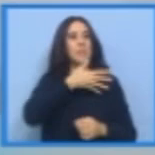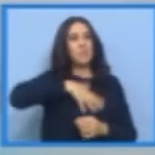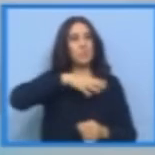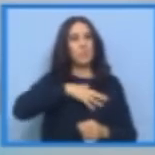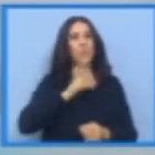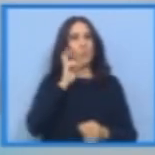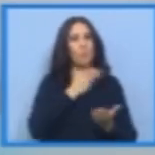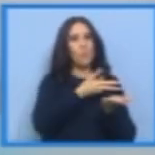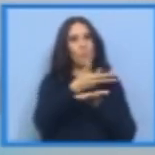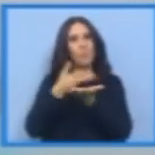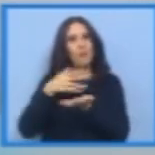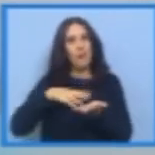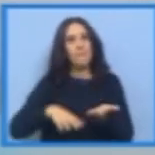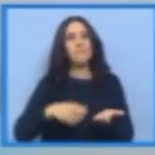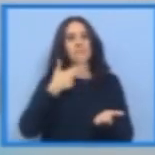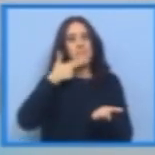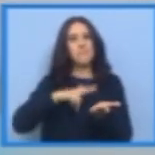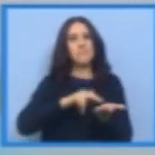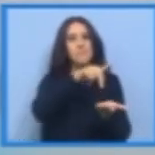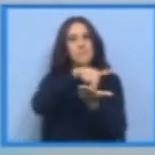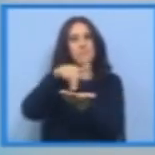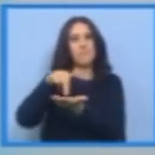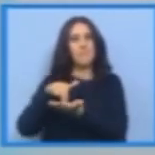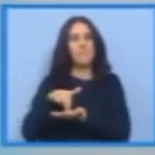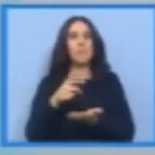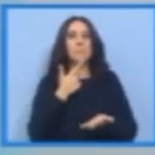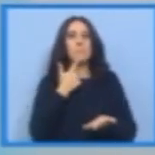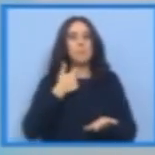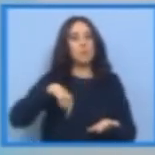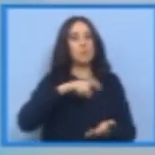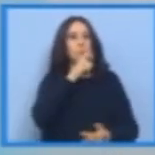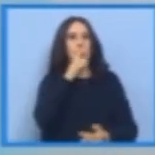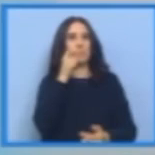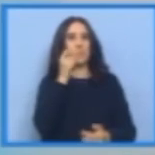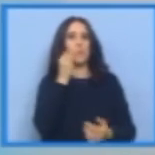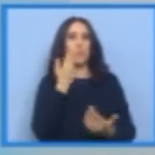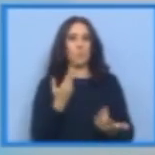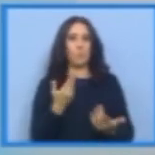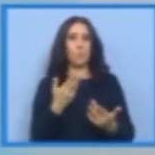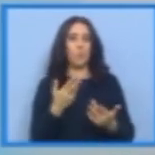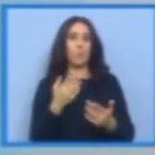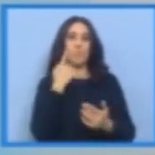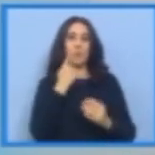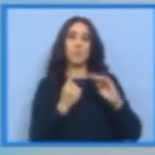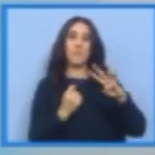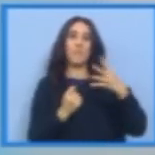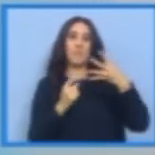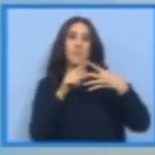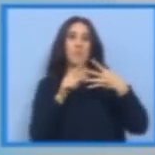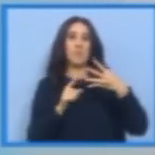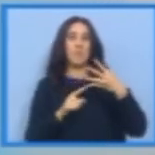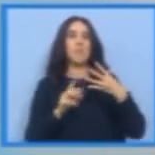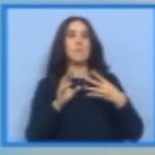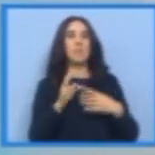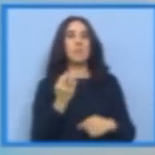testemunhos, pessoas que estão no terreno, e queremos perceber como é que nos podemos comprometer com estes 4 verbos e